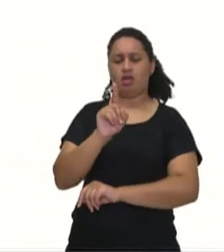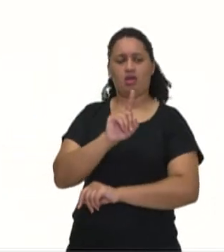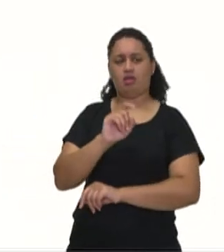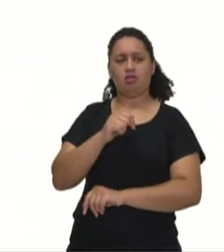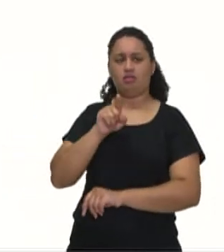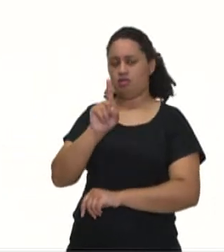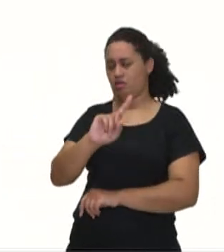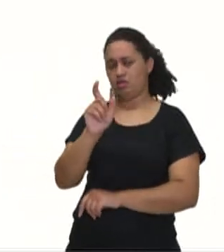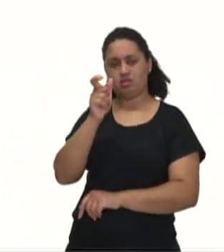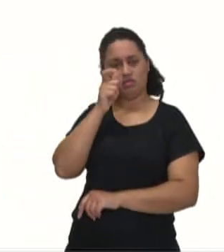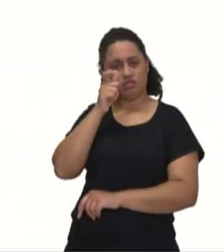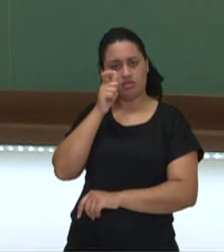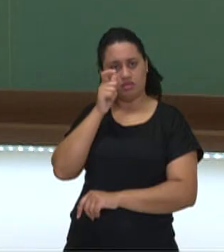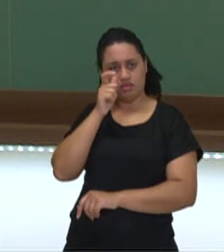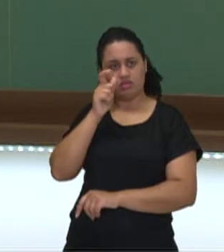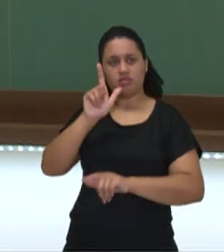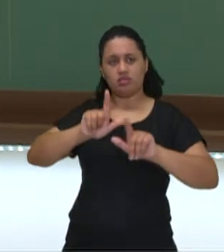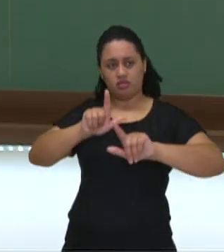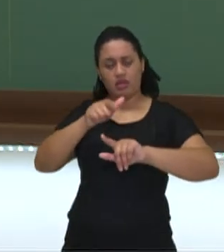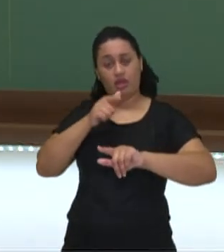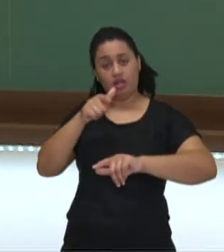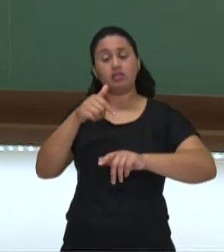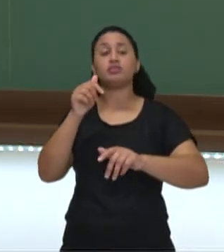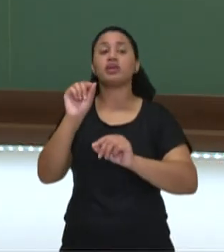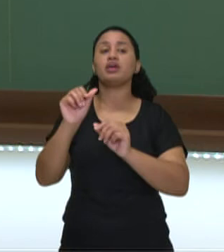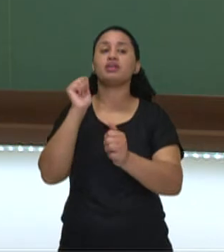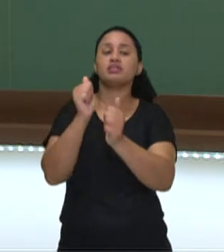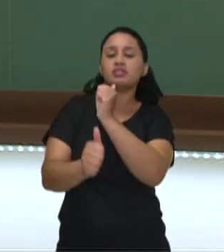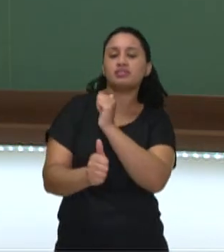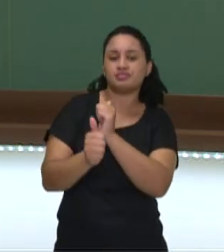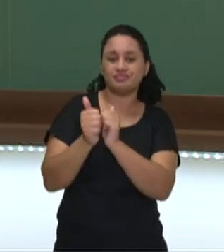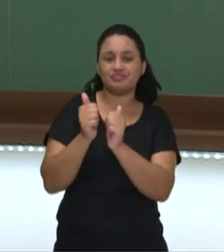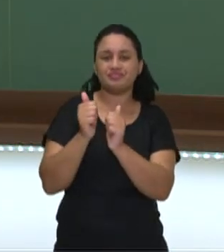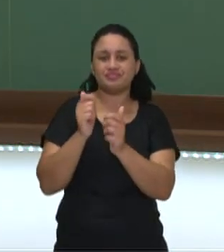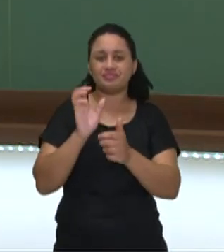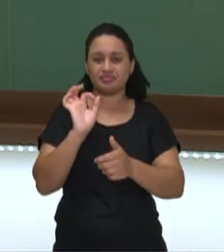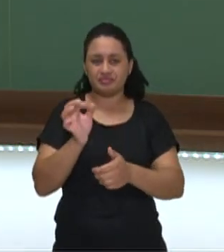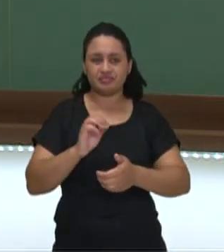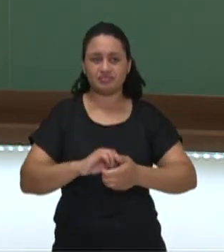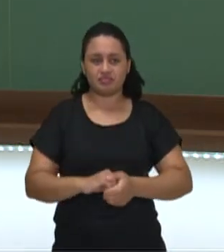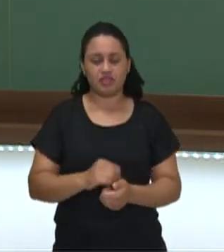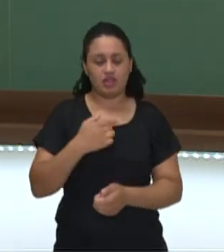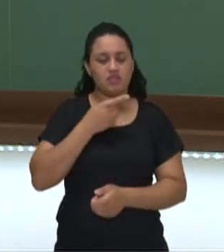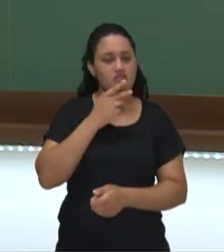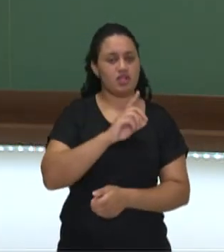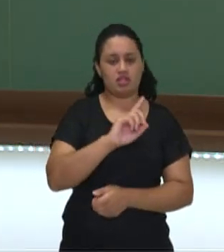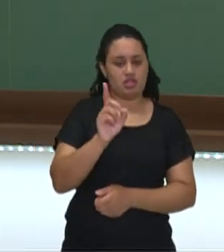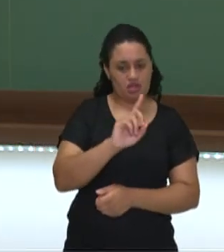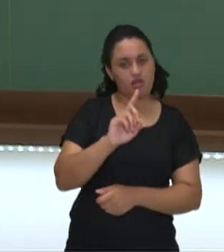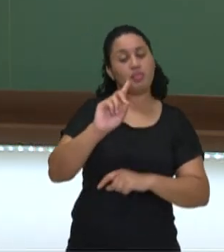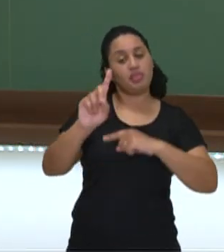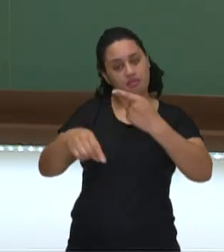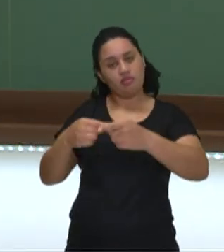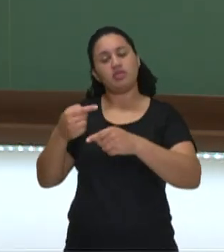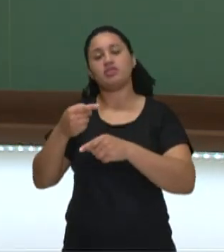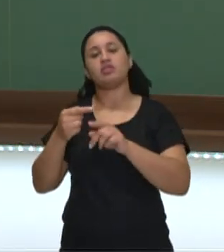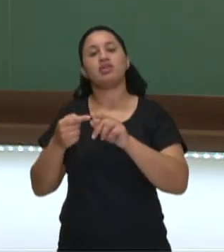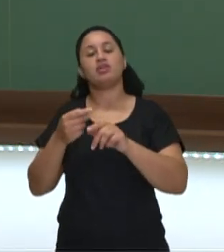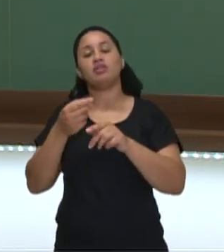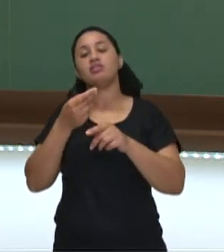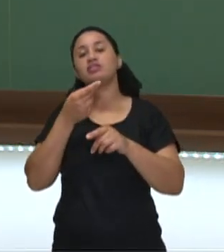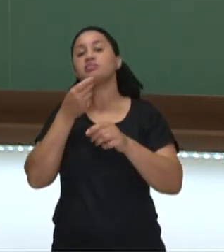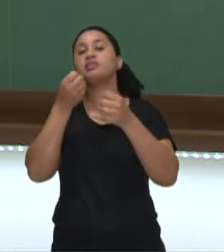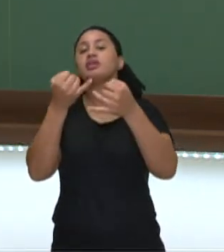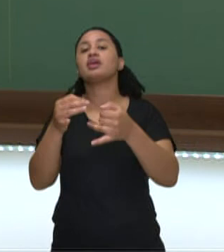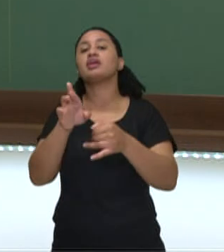Ela está jogando futebol, tá ok? Então aqui eu neguei e disse a verdade logo depois. Mesmo esquema, não